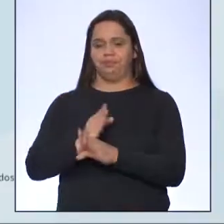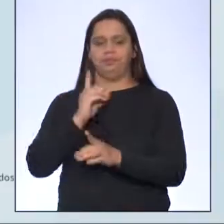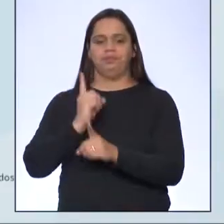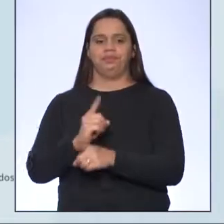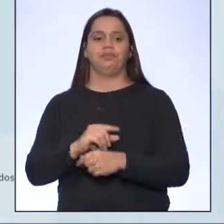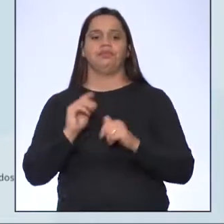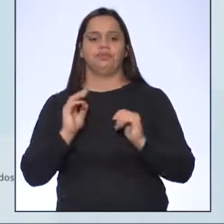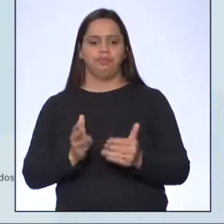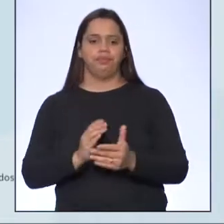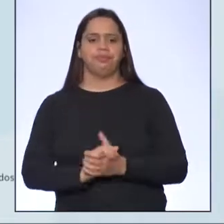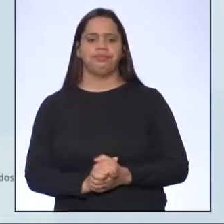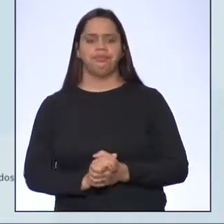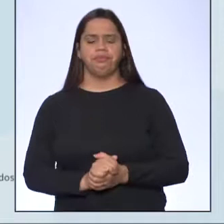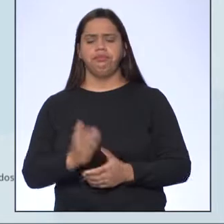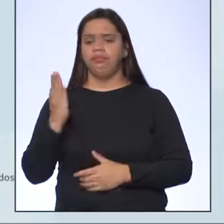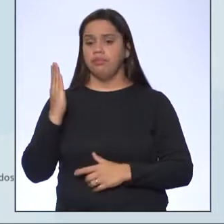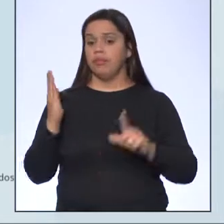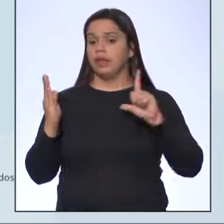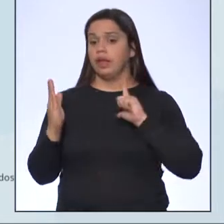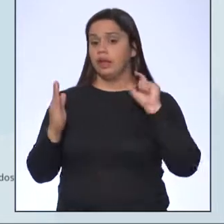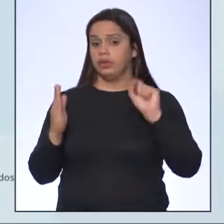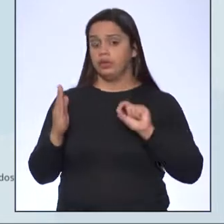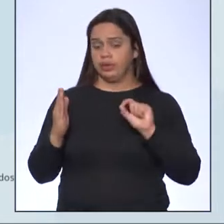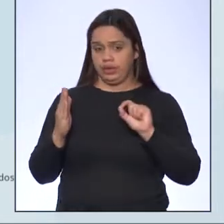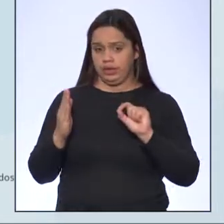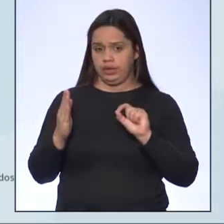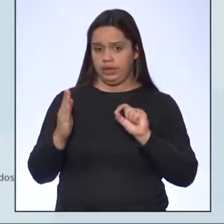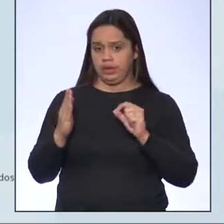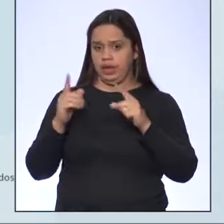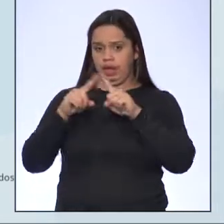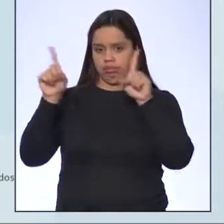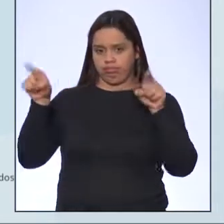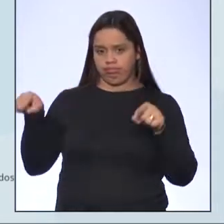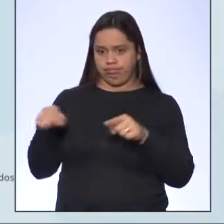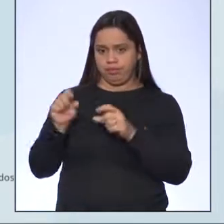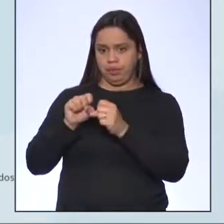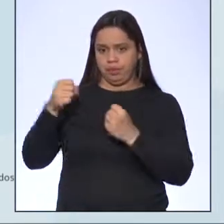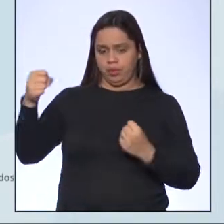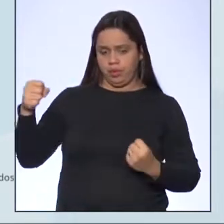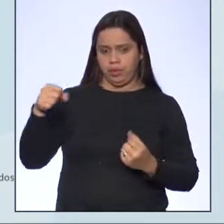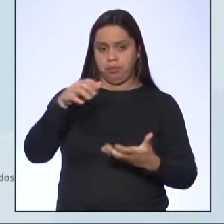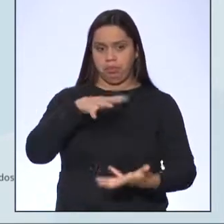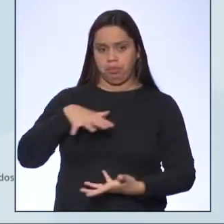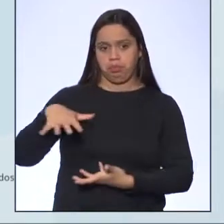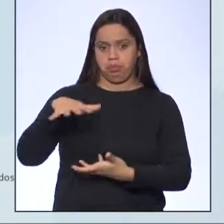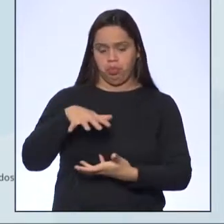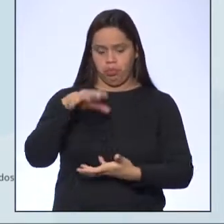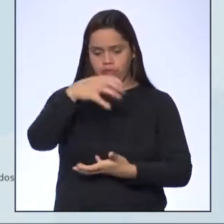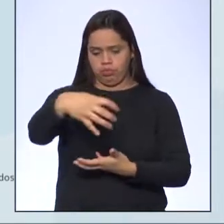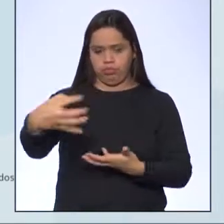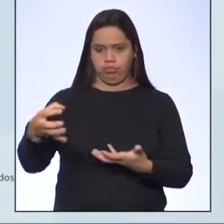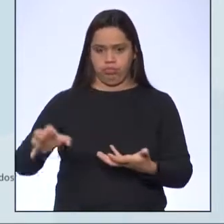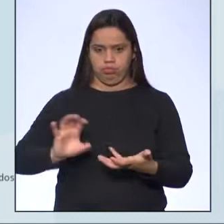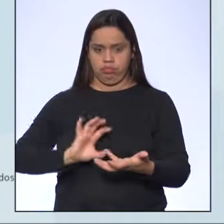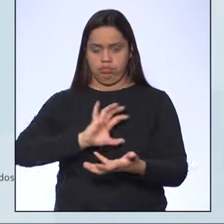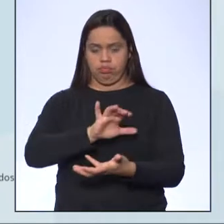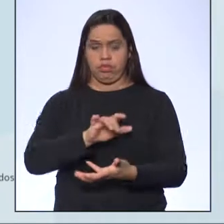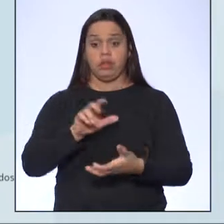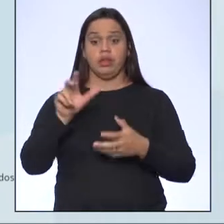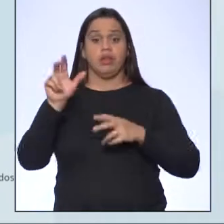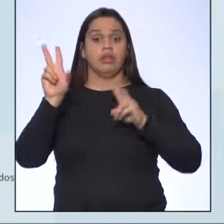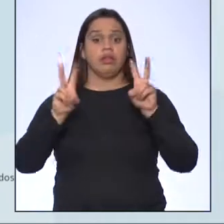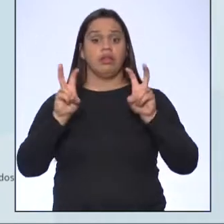lá. O que a gente tem aqui? A gente tem um mapa de referência, Mundo Regiões, né, que trata do